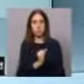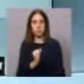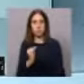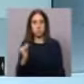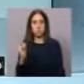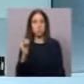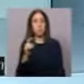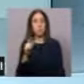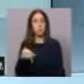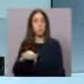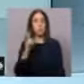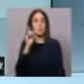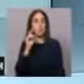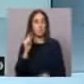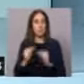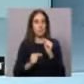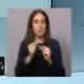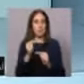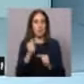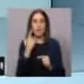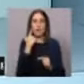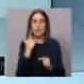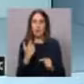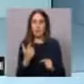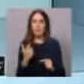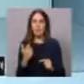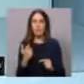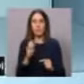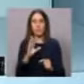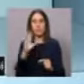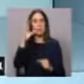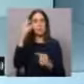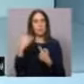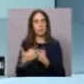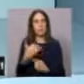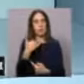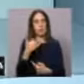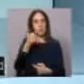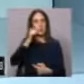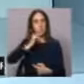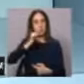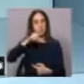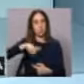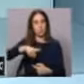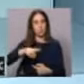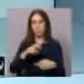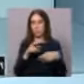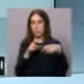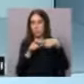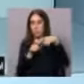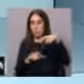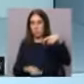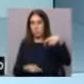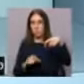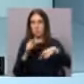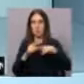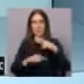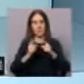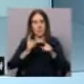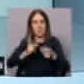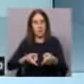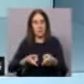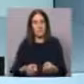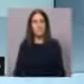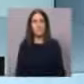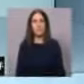ao longo do dia de hoje e da manhã e que vai influenciar já o estado do tempo nos Açores durante o dia de hoje e no continente a partir do dia da manhã. De